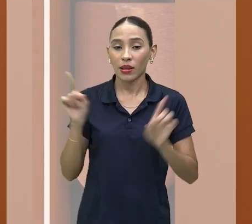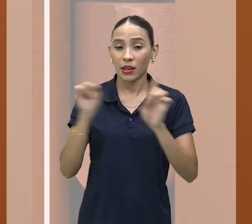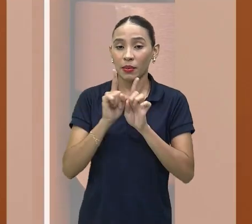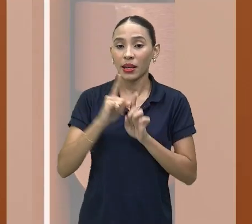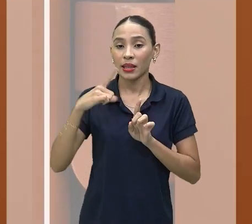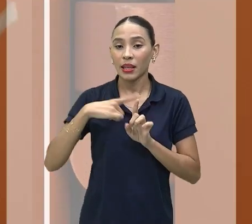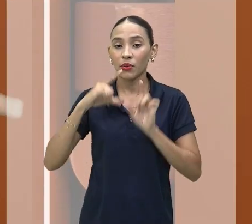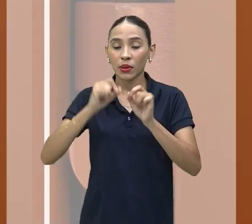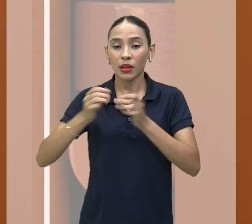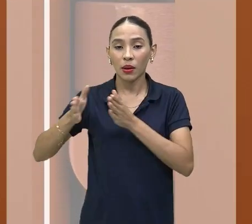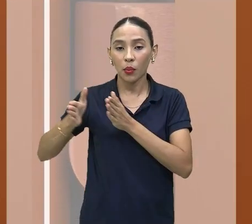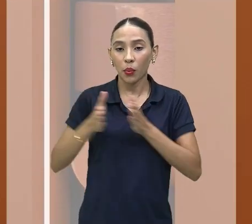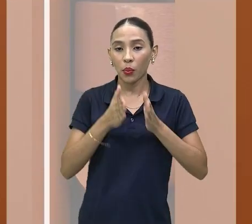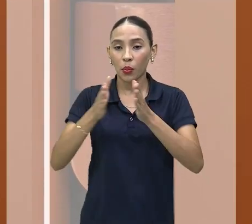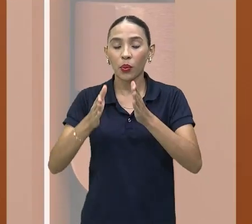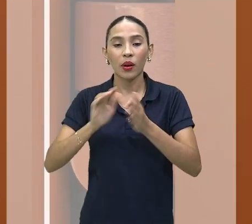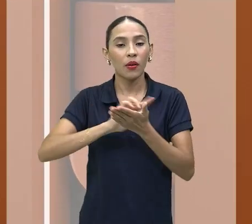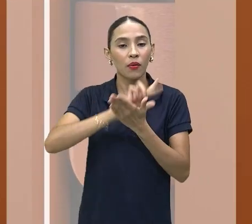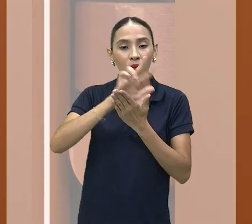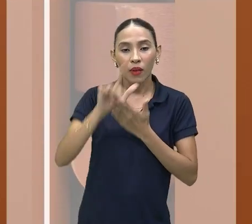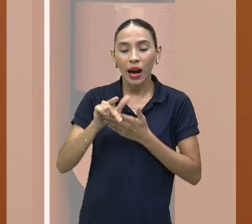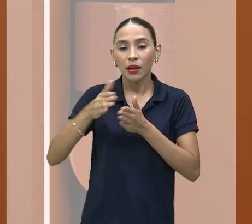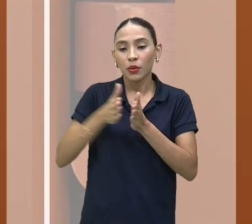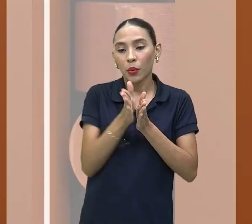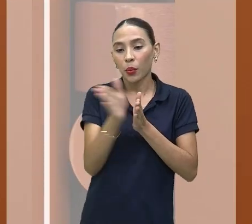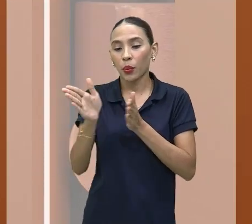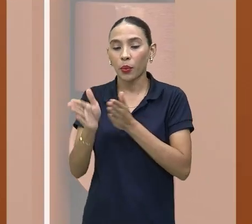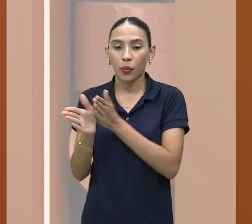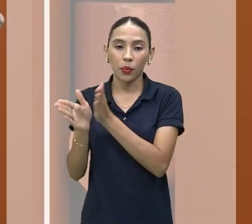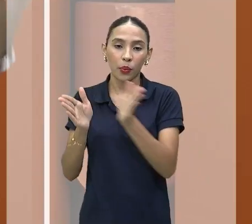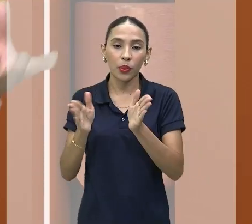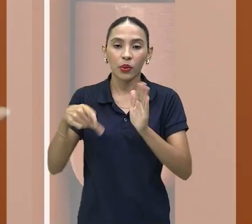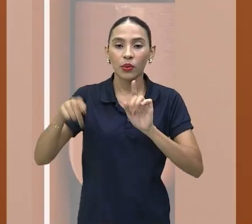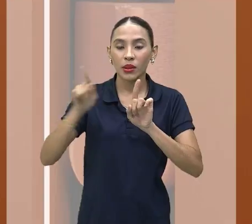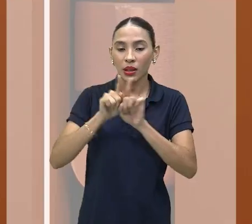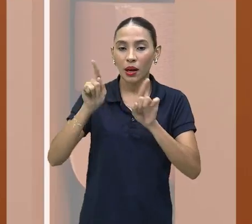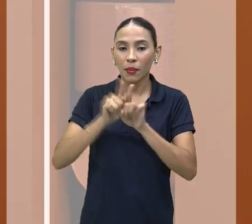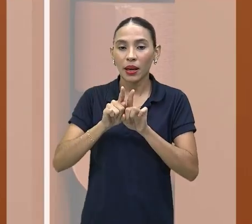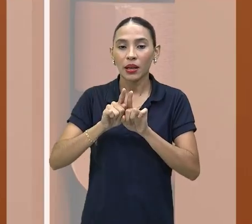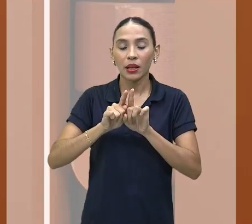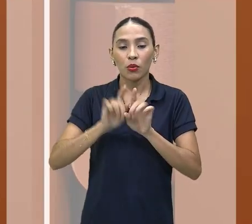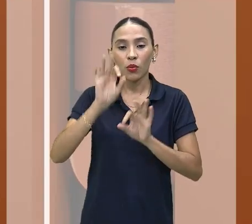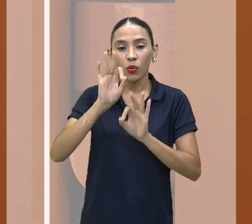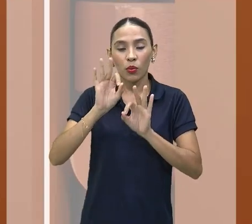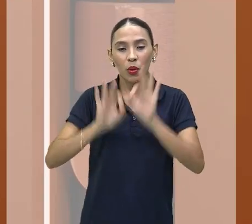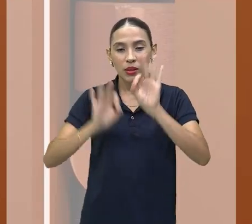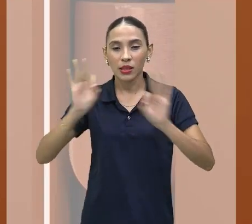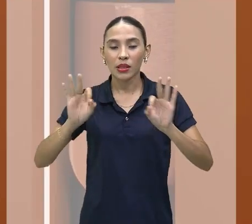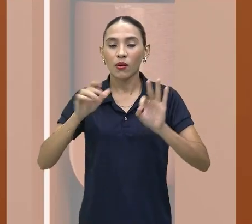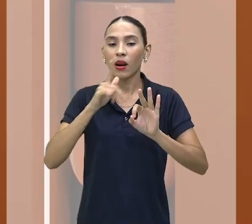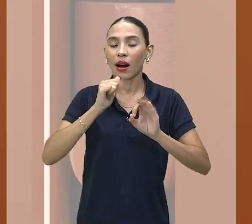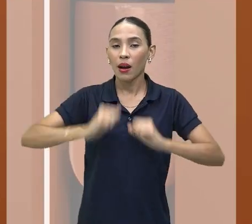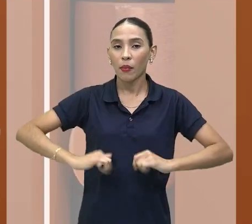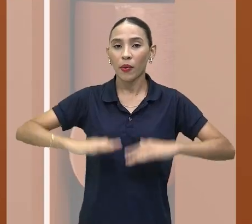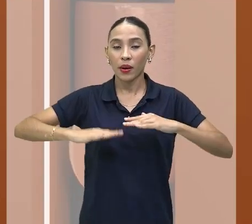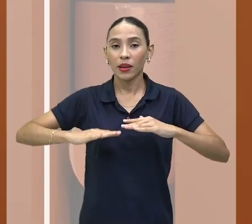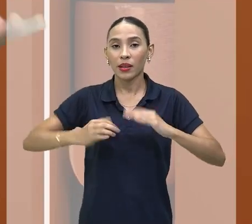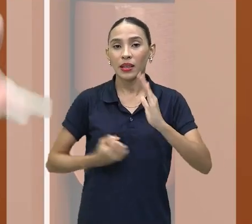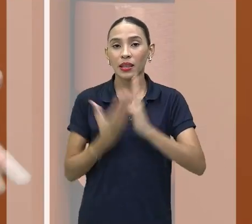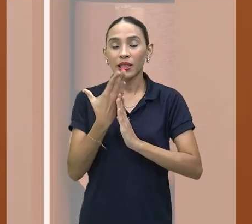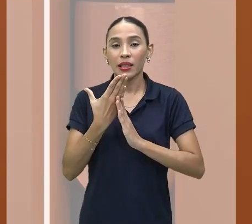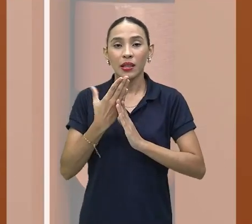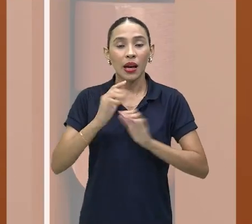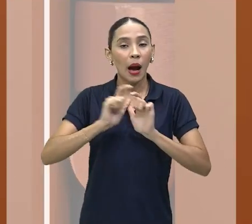a nascente de vários rios que constituem esse labirinto de rios que formam a nossa